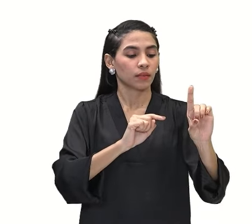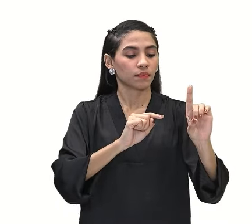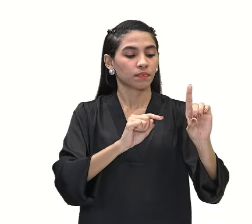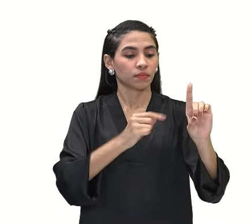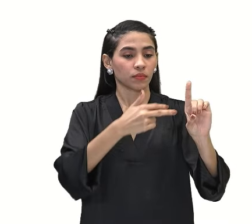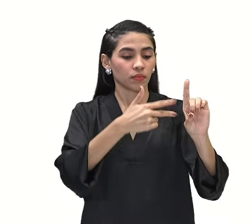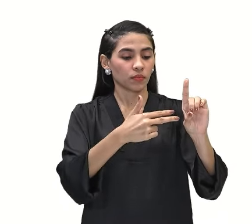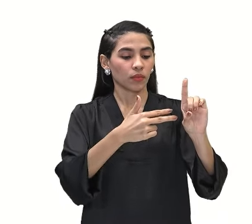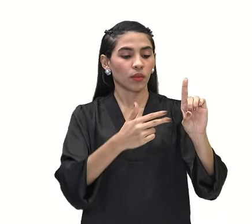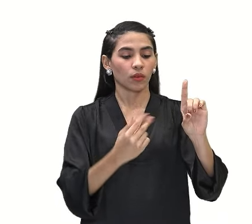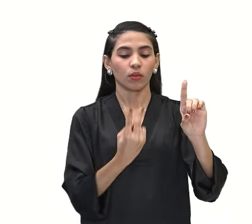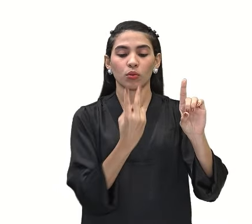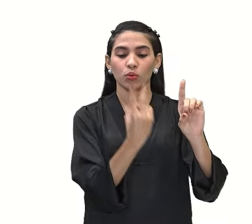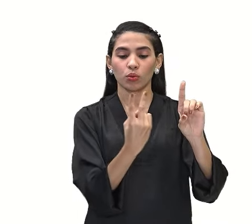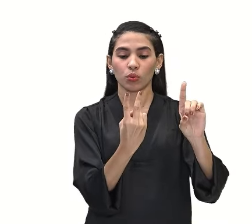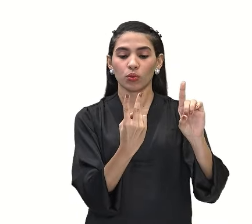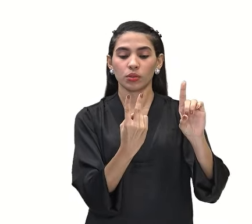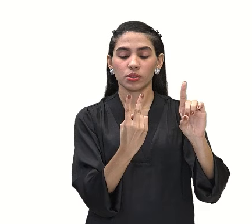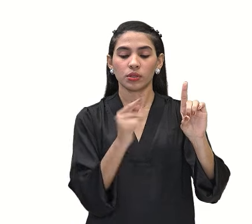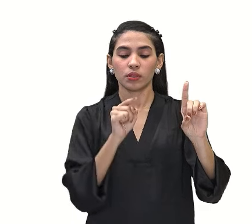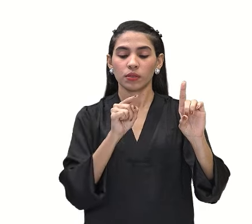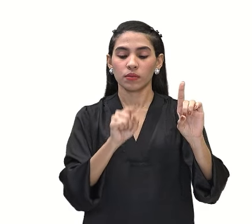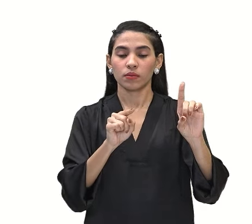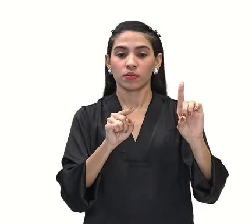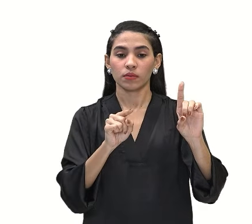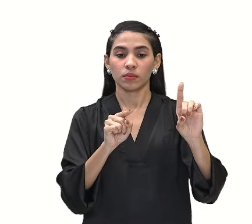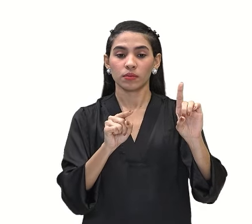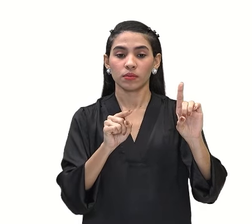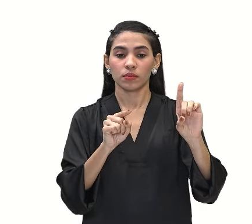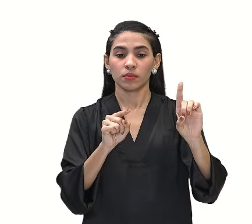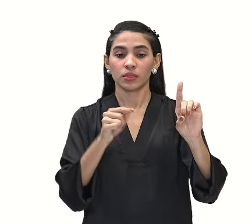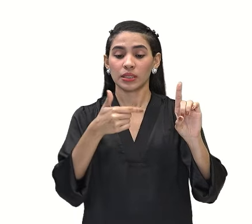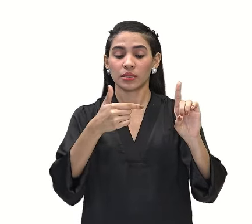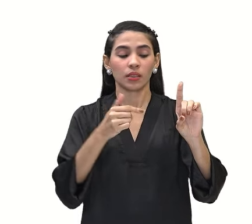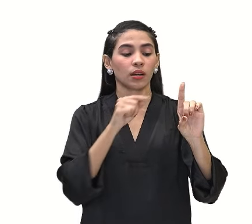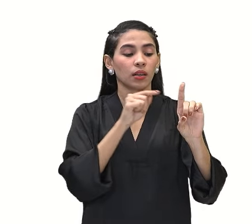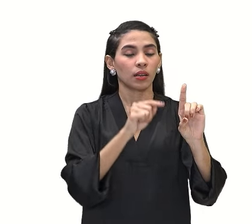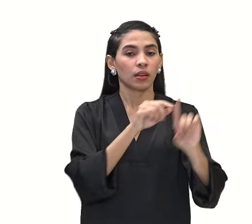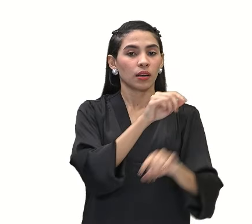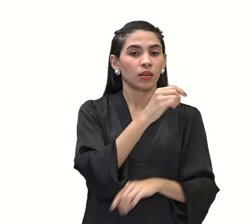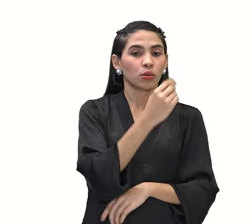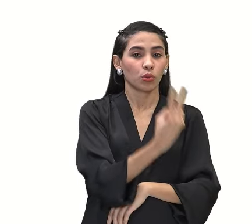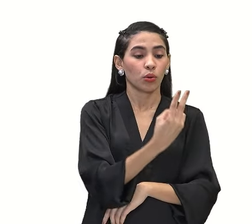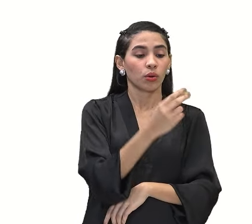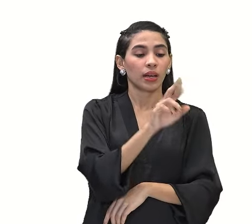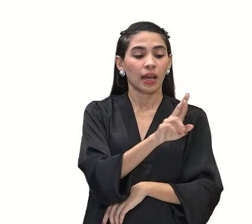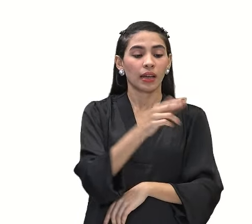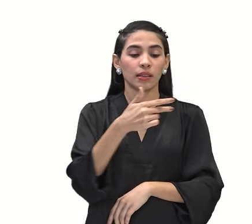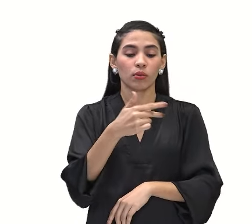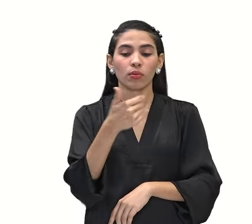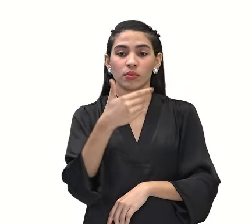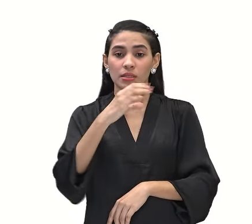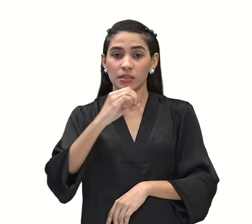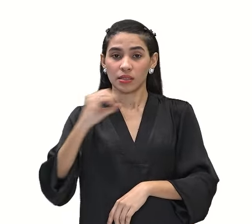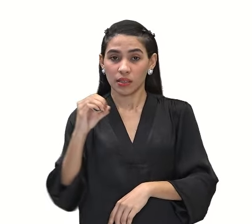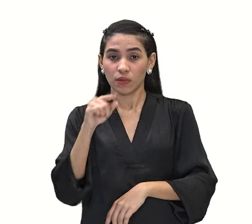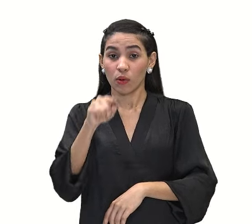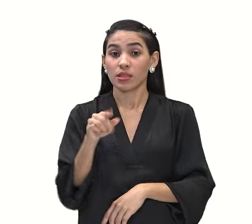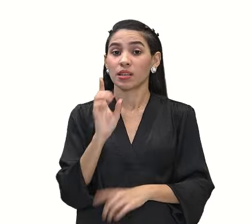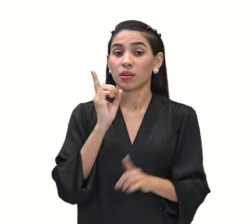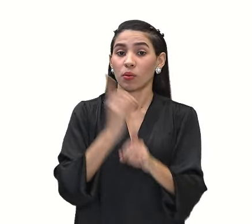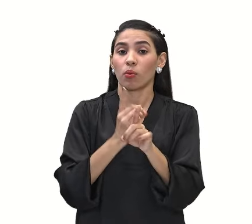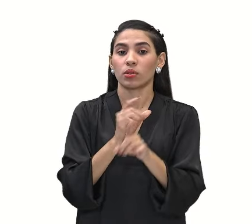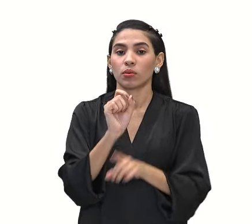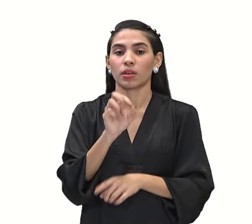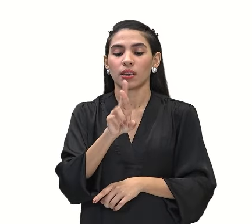ser uma igualdade igual a 100 olha trazendo para cá já vamos determinar o